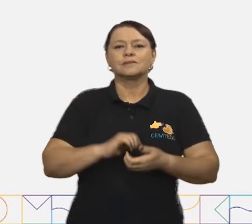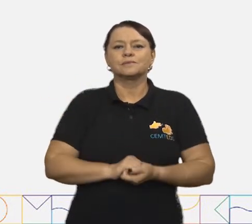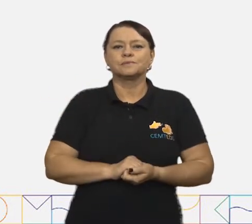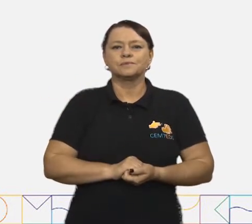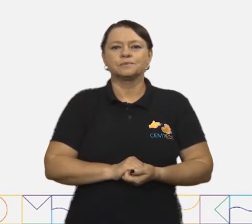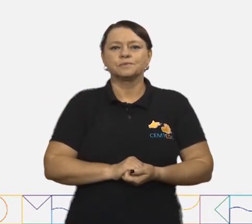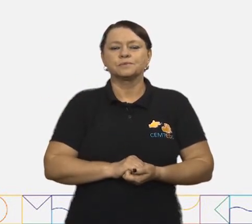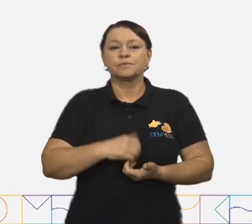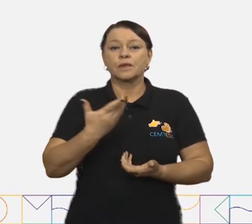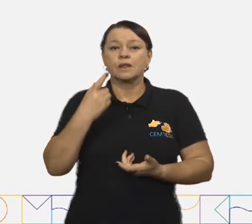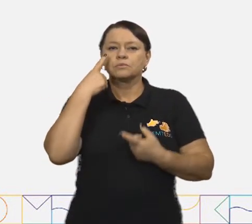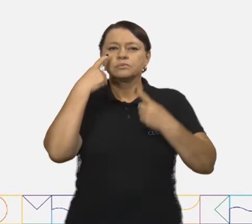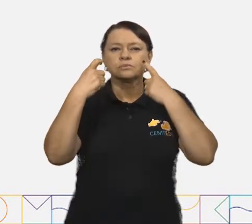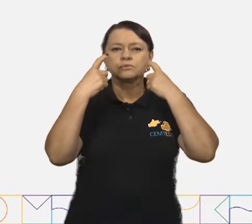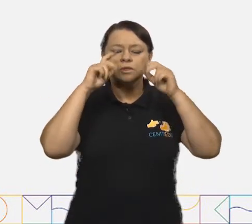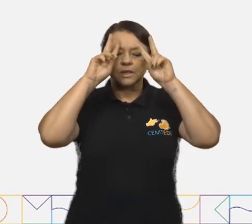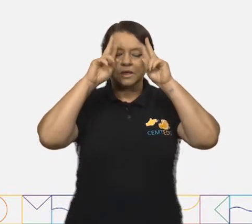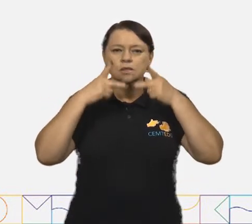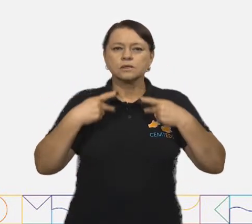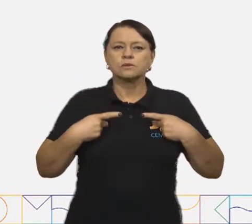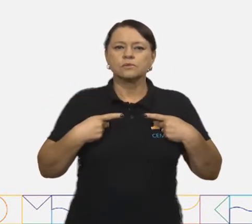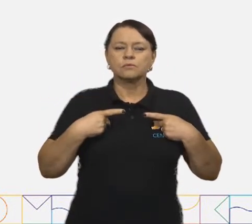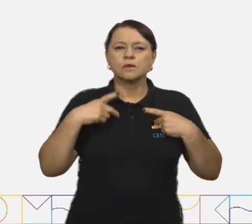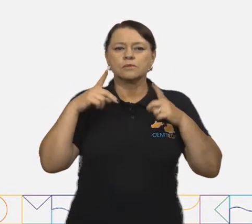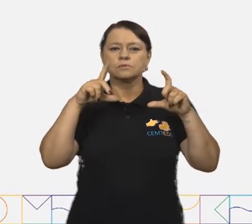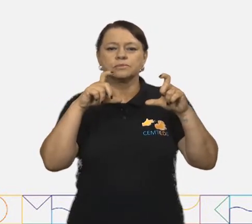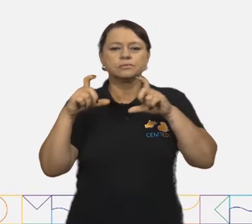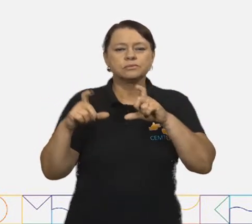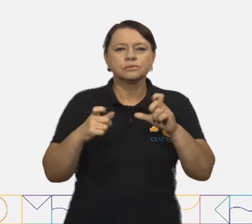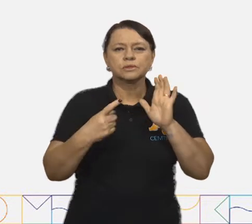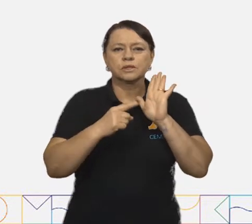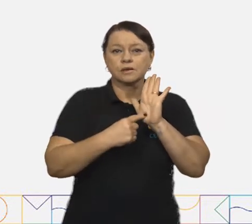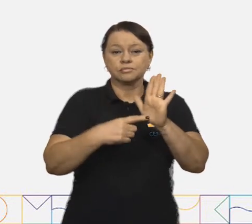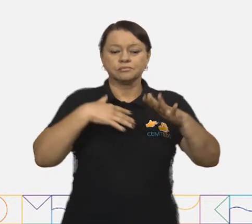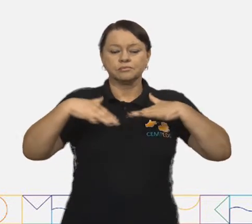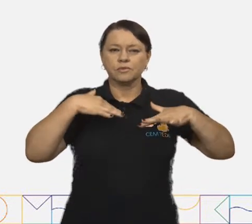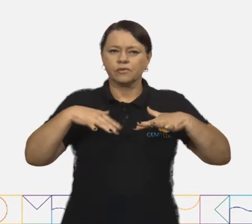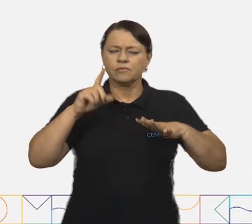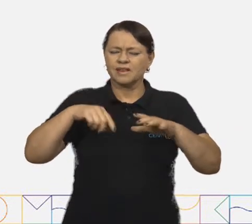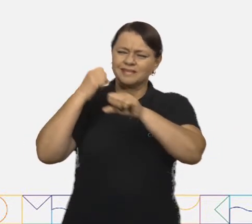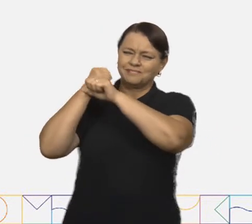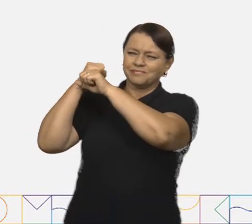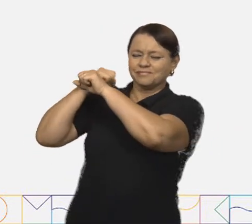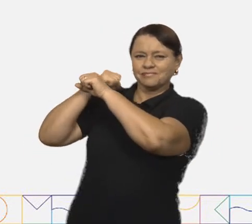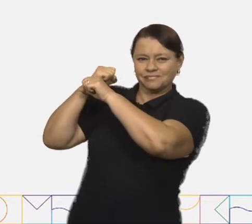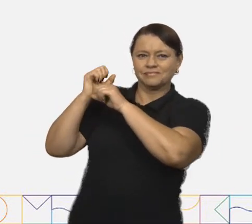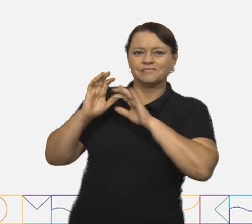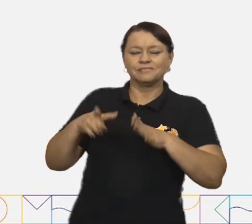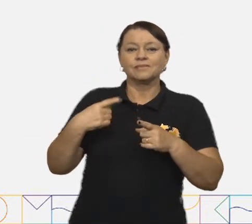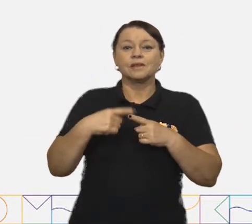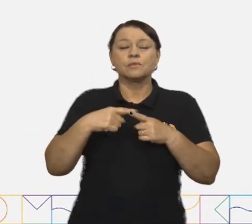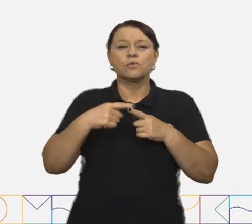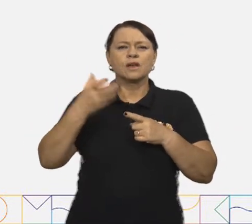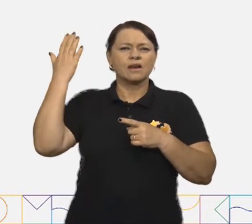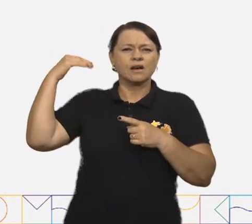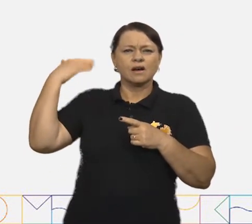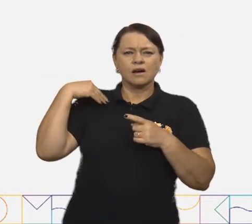fica a uns 1000 quilômetros das praias da América do Sul. A partir da leitura do texto